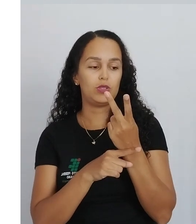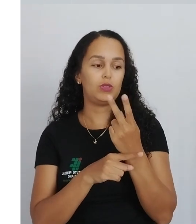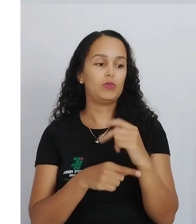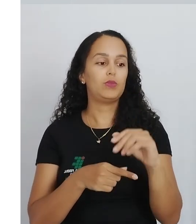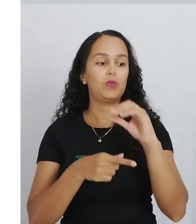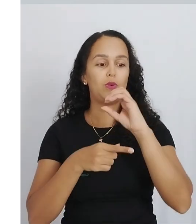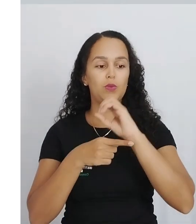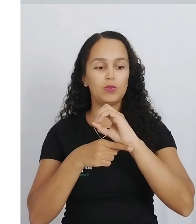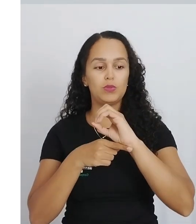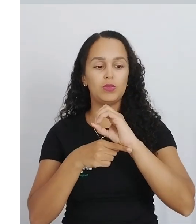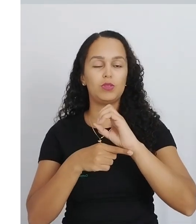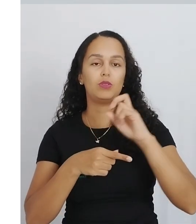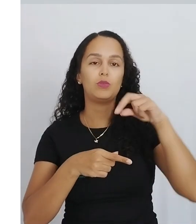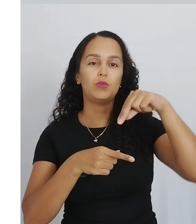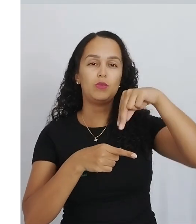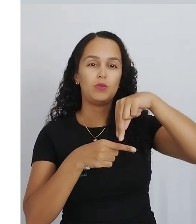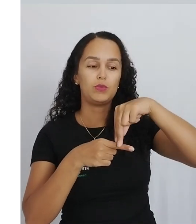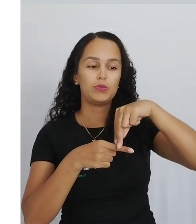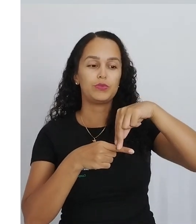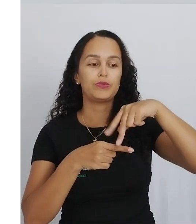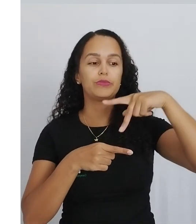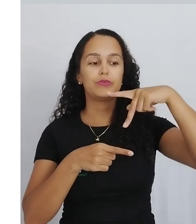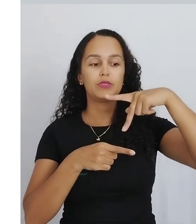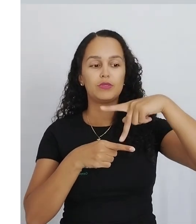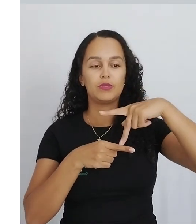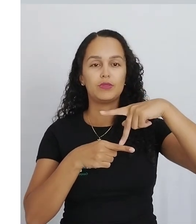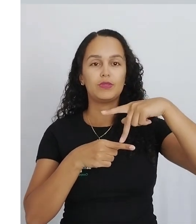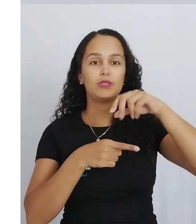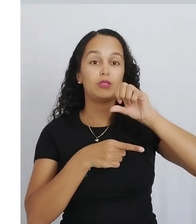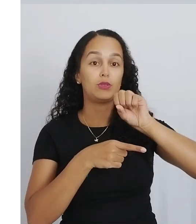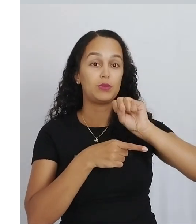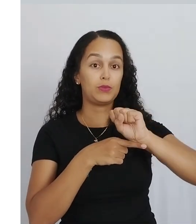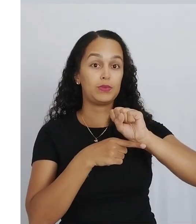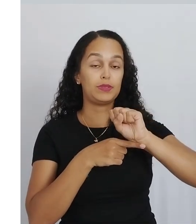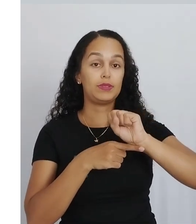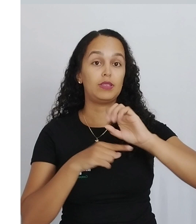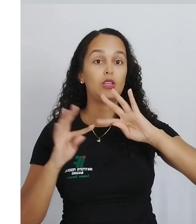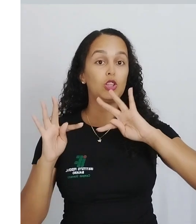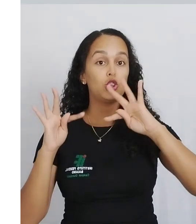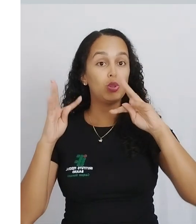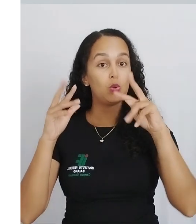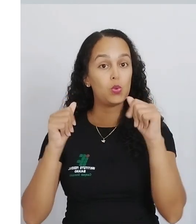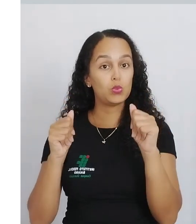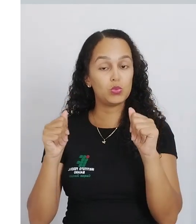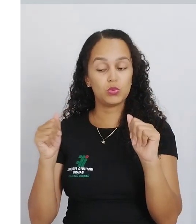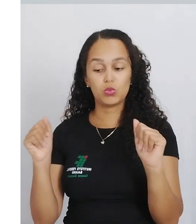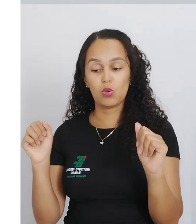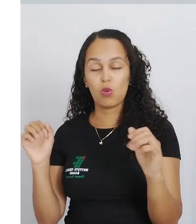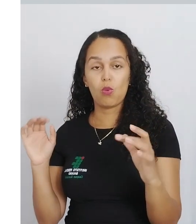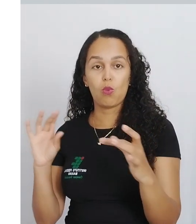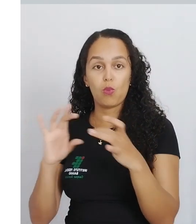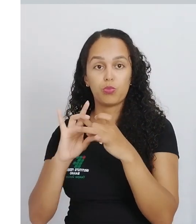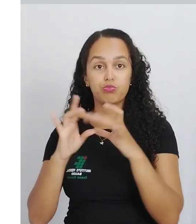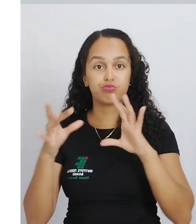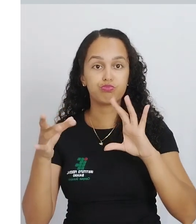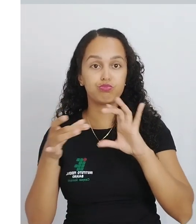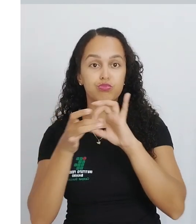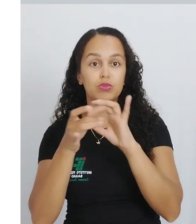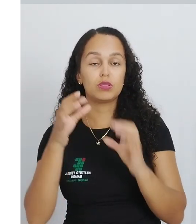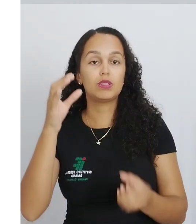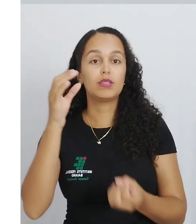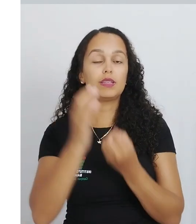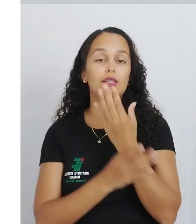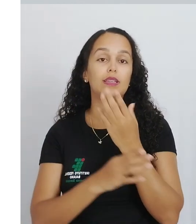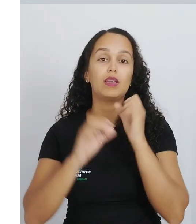o fósforo e o enxofre. Todos esses elementos, eles se combinam para formar substâncias que nós chamamos como